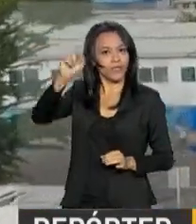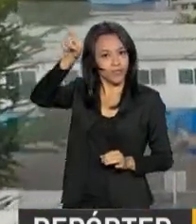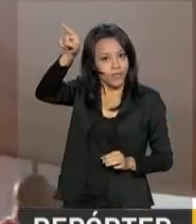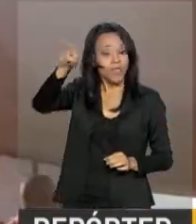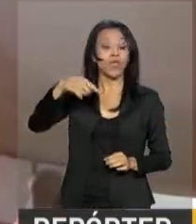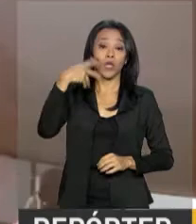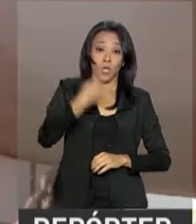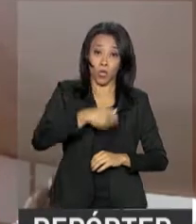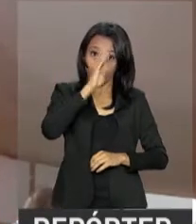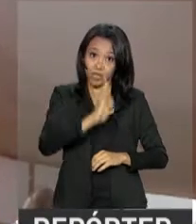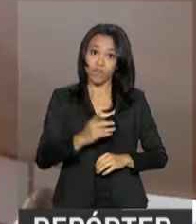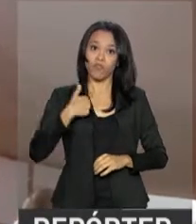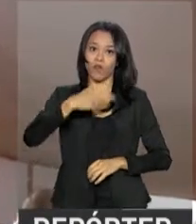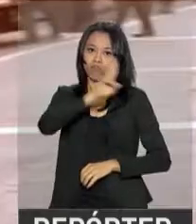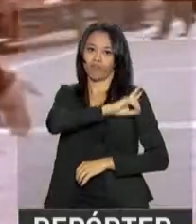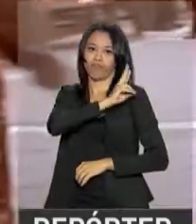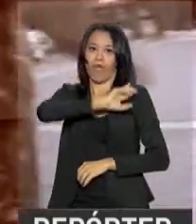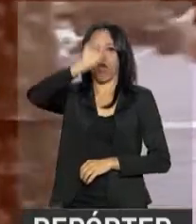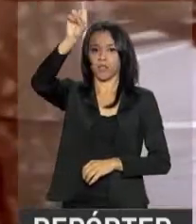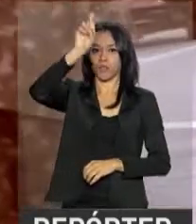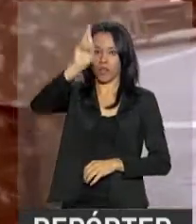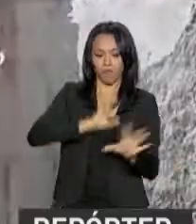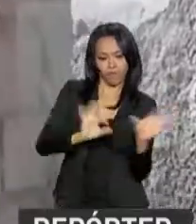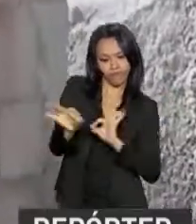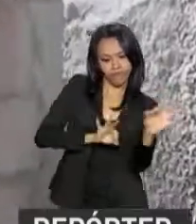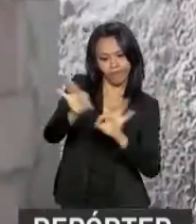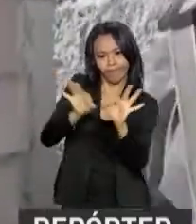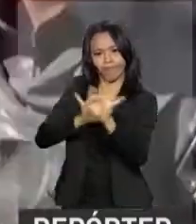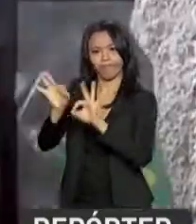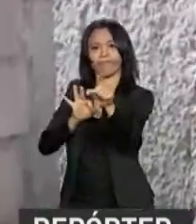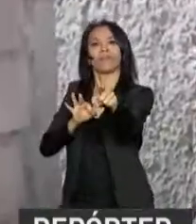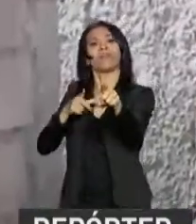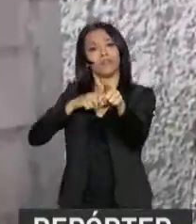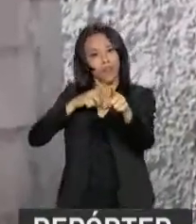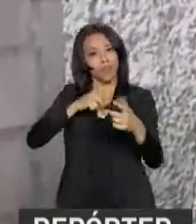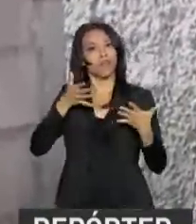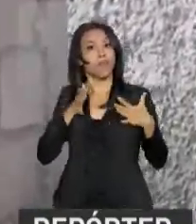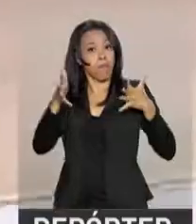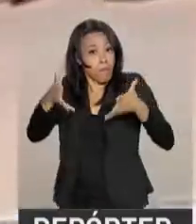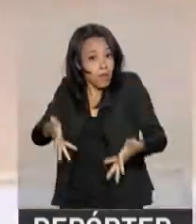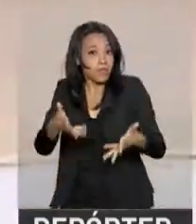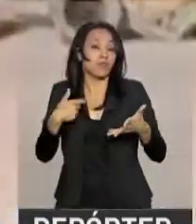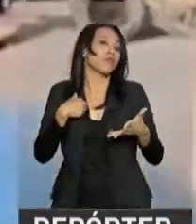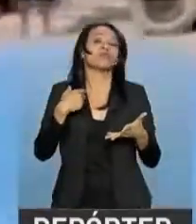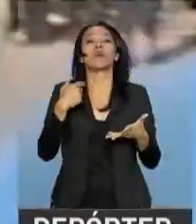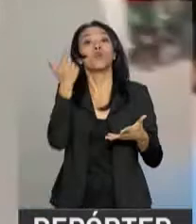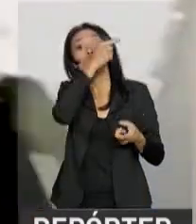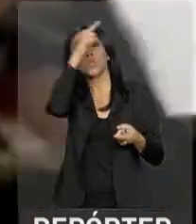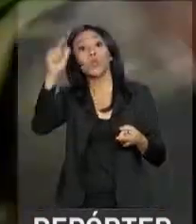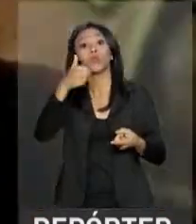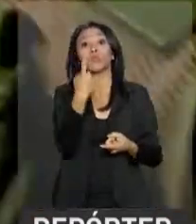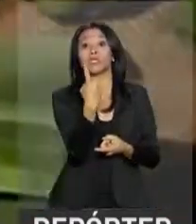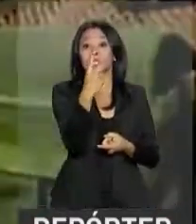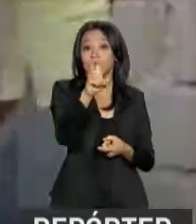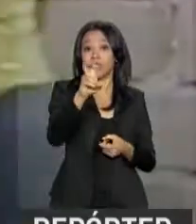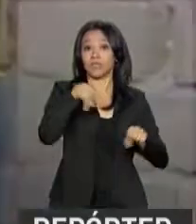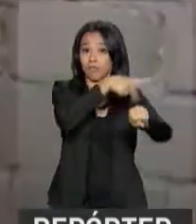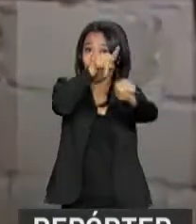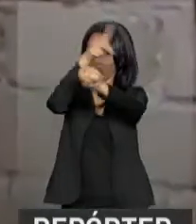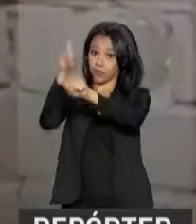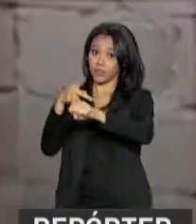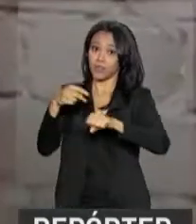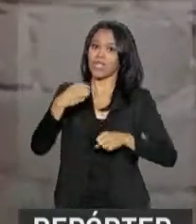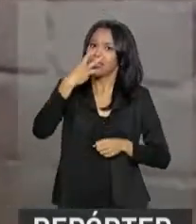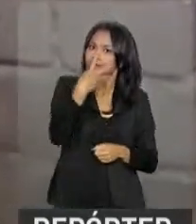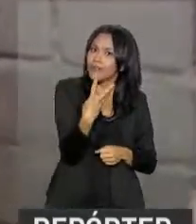pelo comando militar da operação que teve a participação de tropas de outros 15 países foram